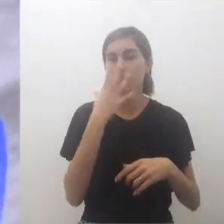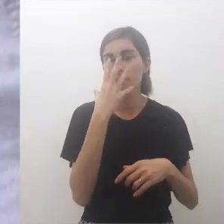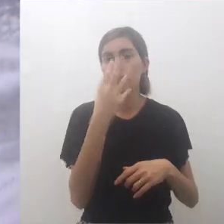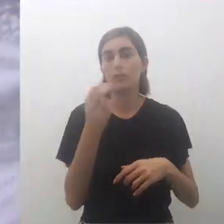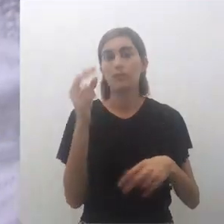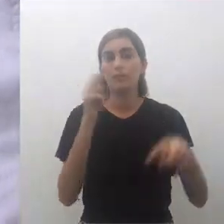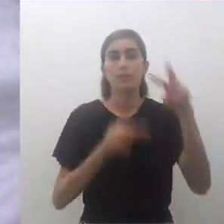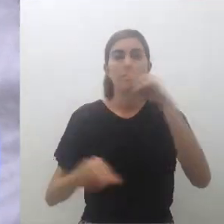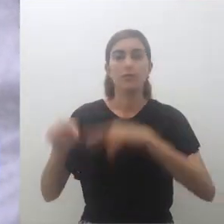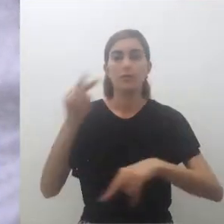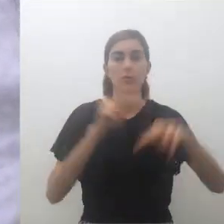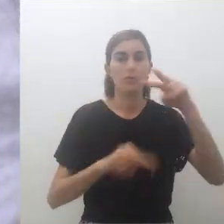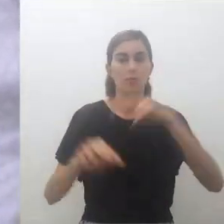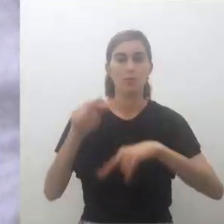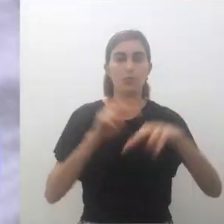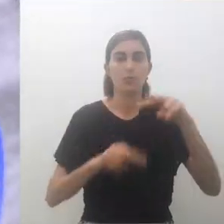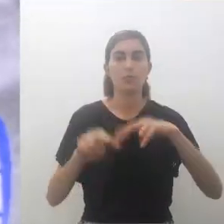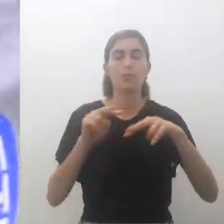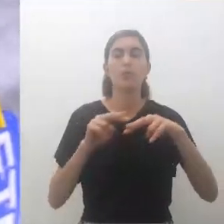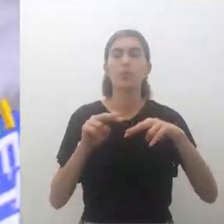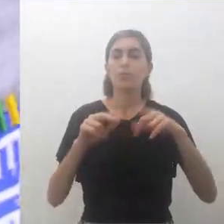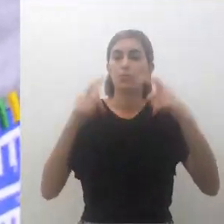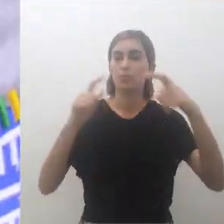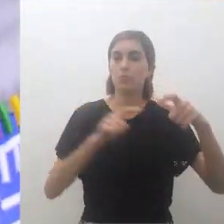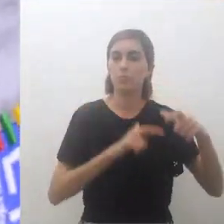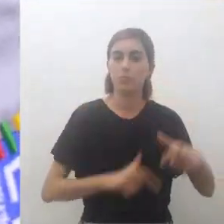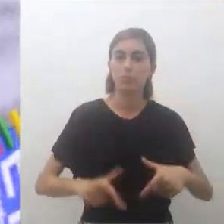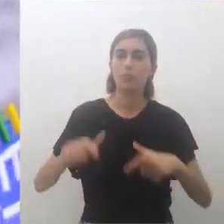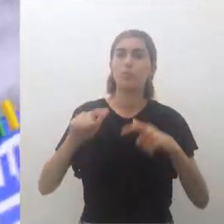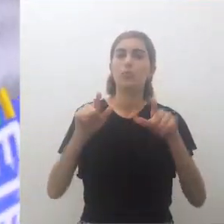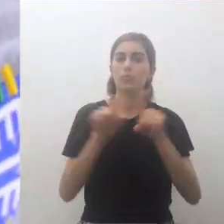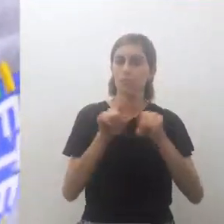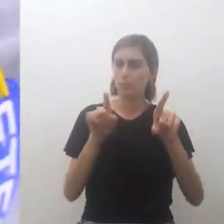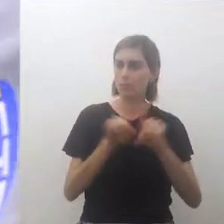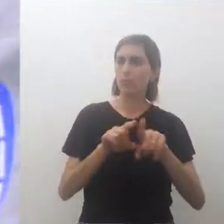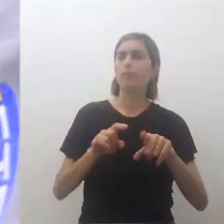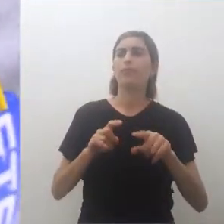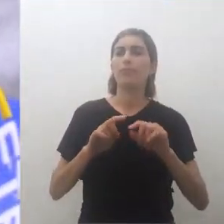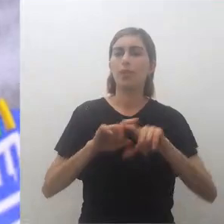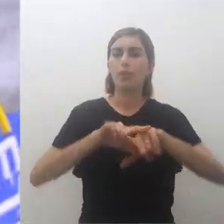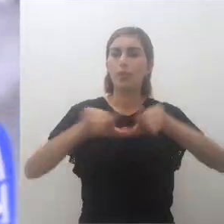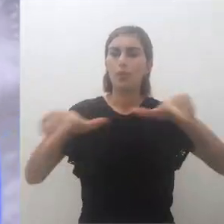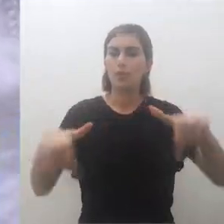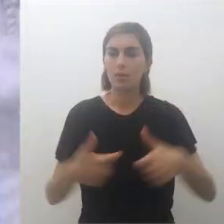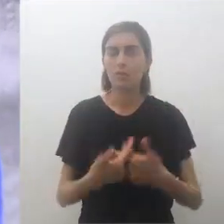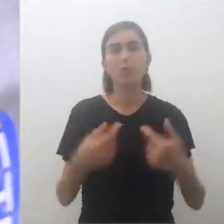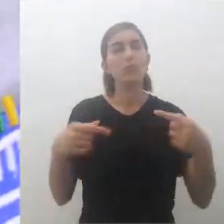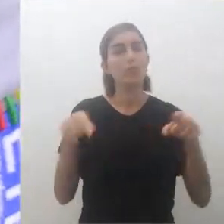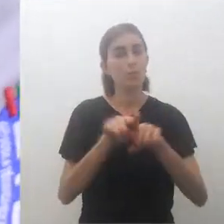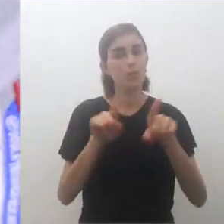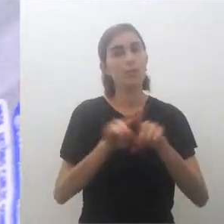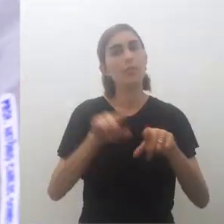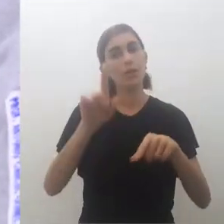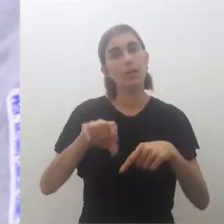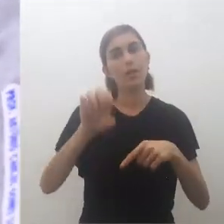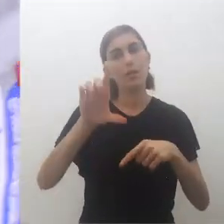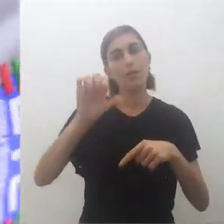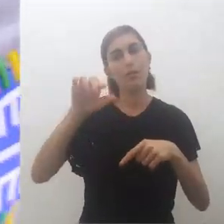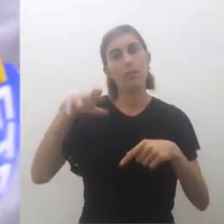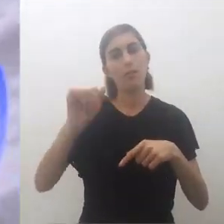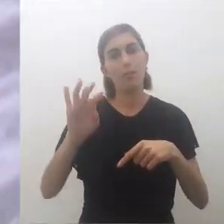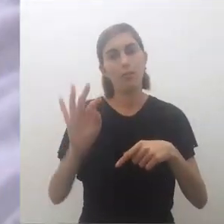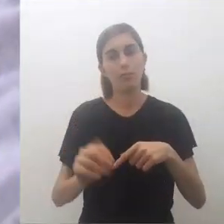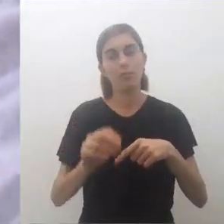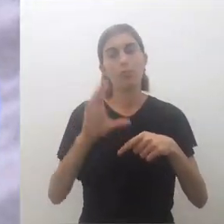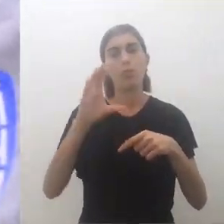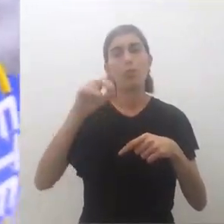visual ou menos atração. O espaço também, o espaço vazio também é um elemento de composição, porque